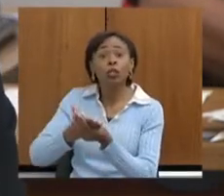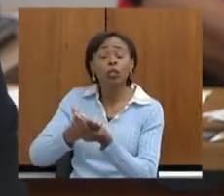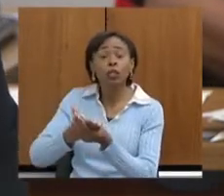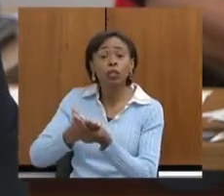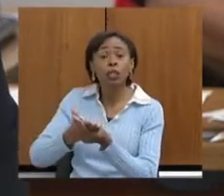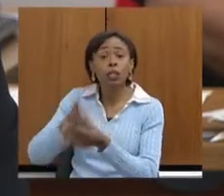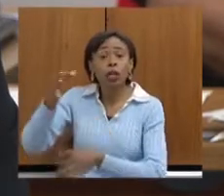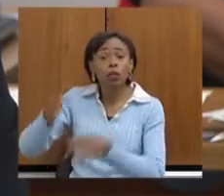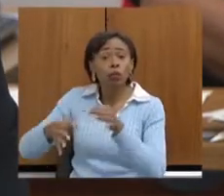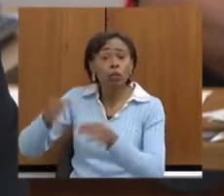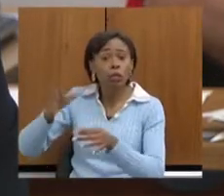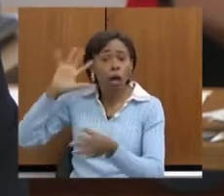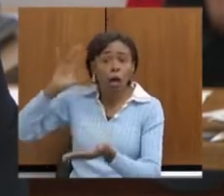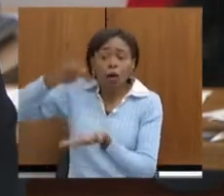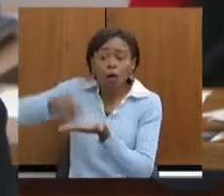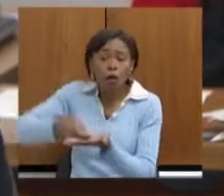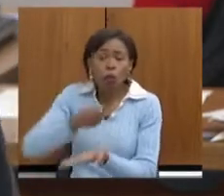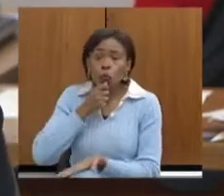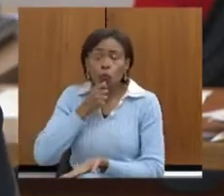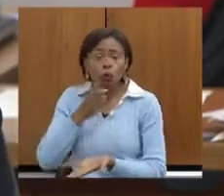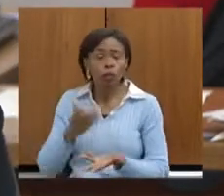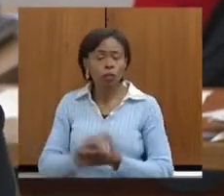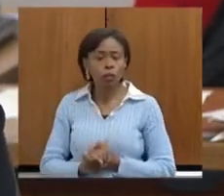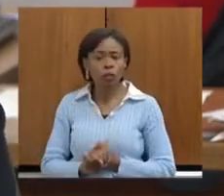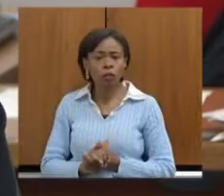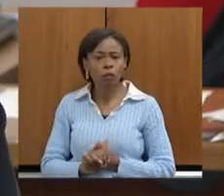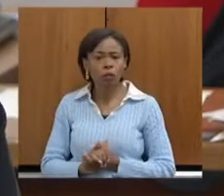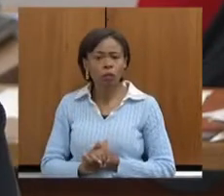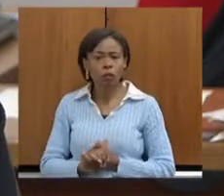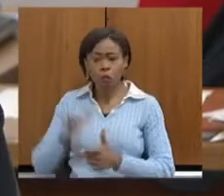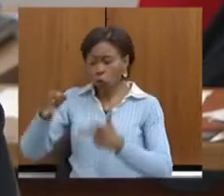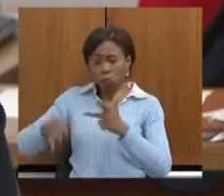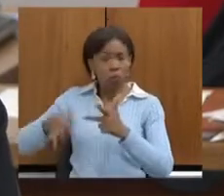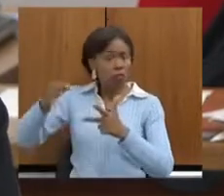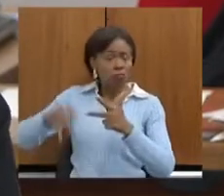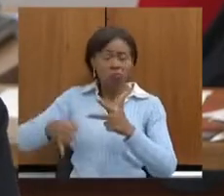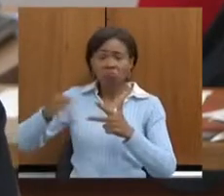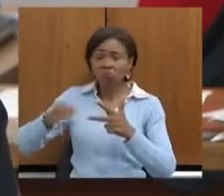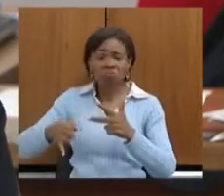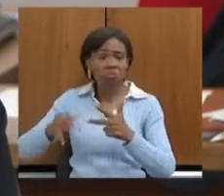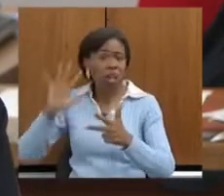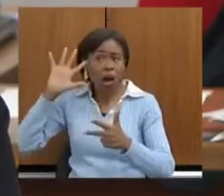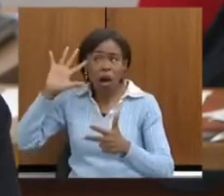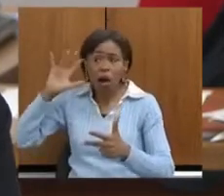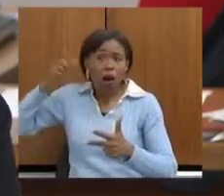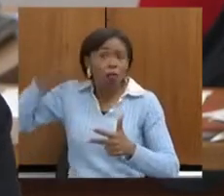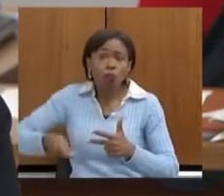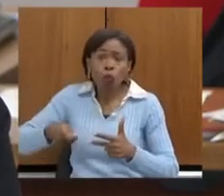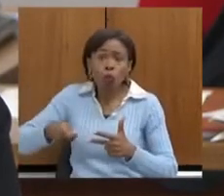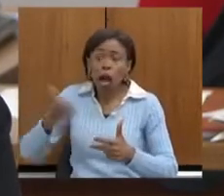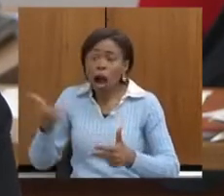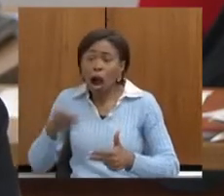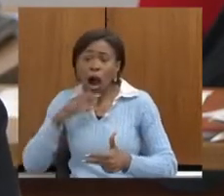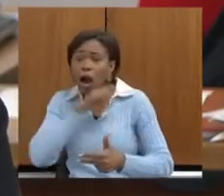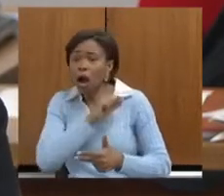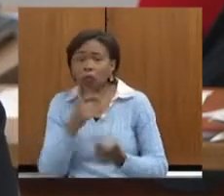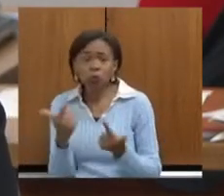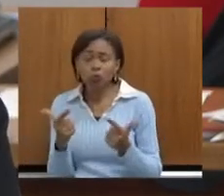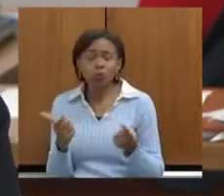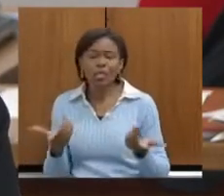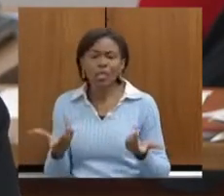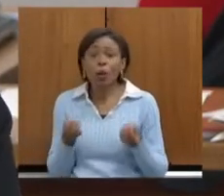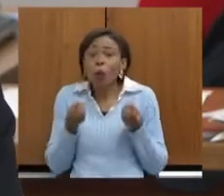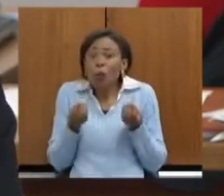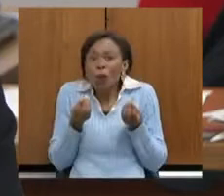decisão e se nem poder judiciário né Tem conseguido gerar efetividade como